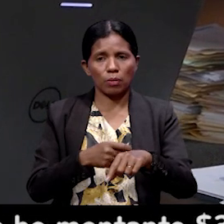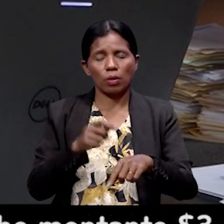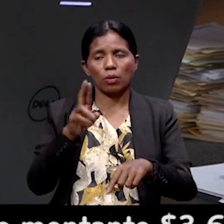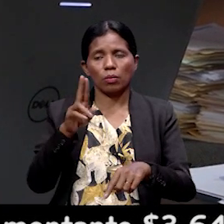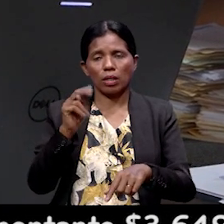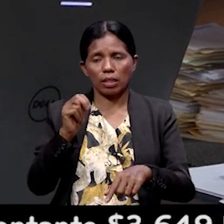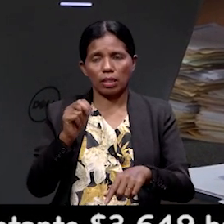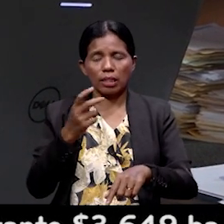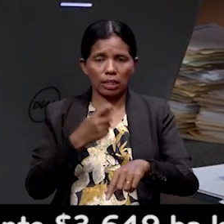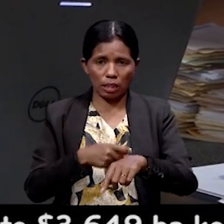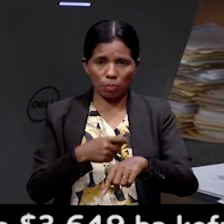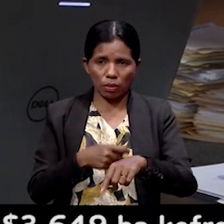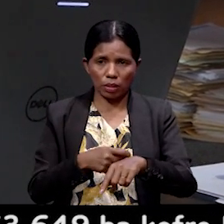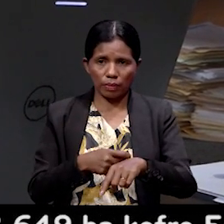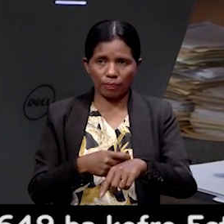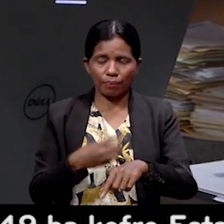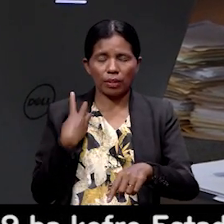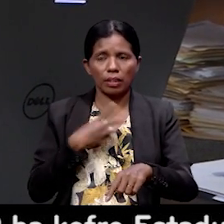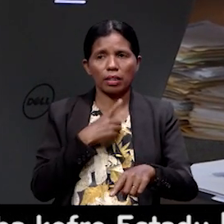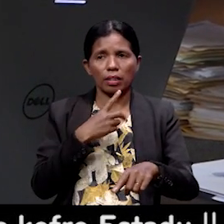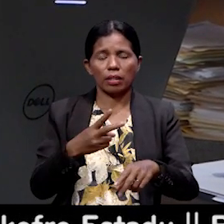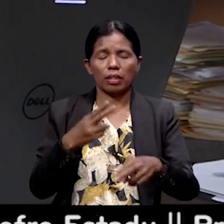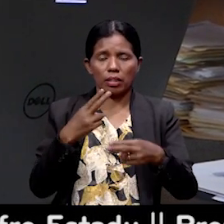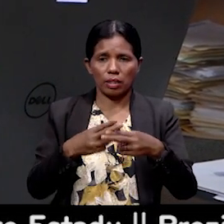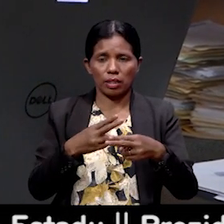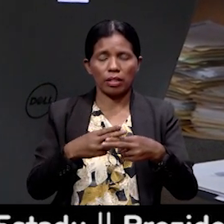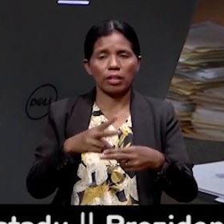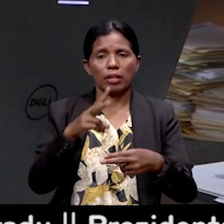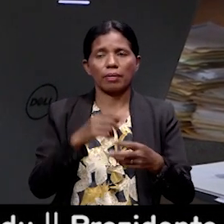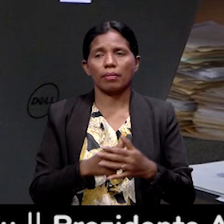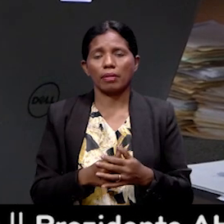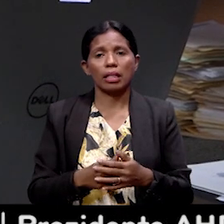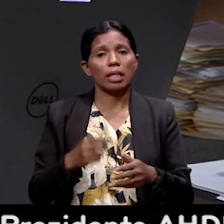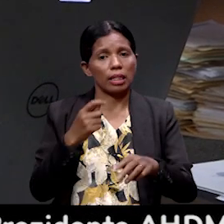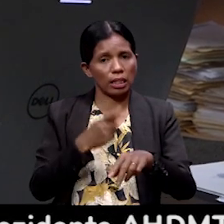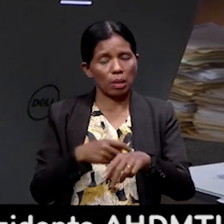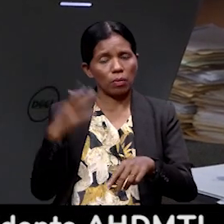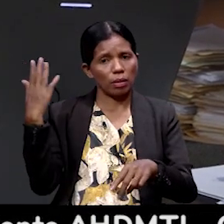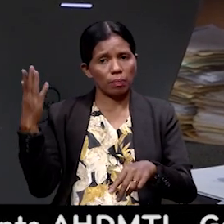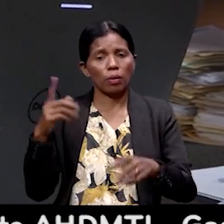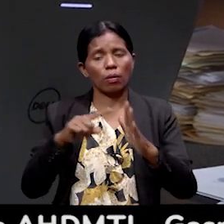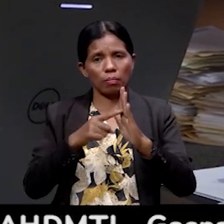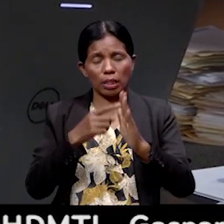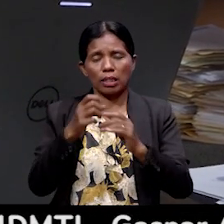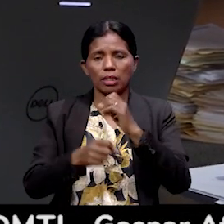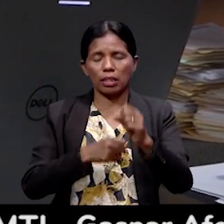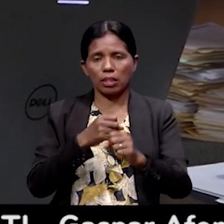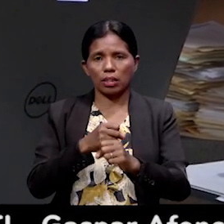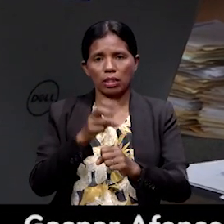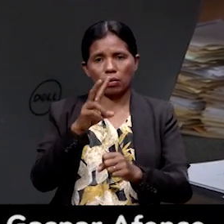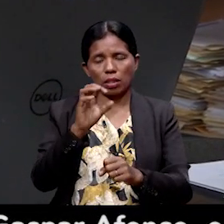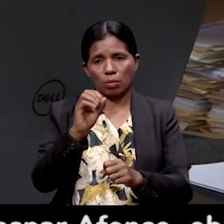kata vehicle registrasi ini office. Nega, iha momentu ini bah, hahu hositinan 2000